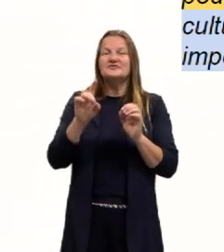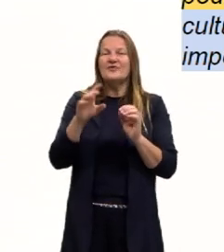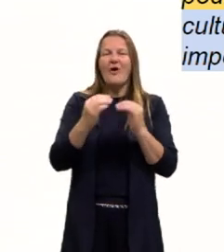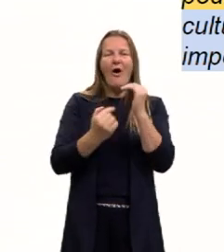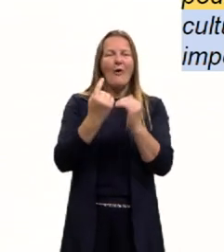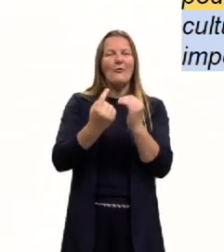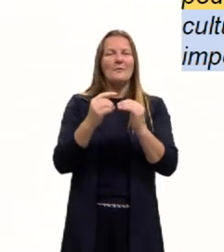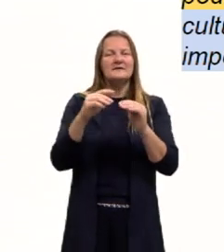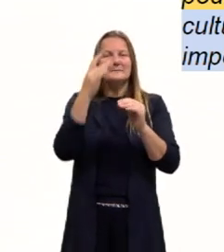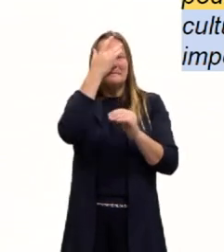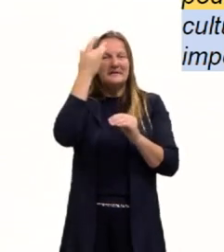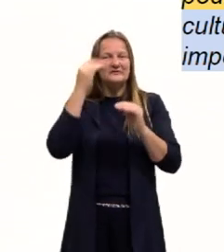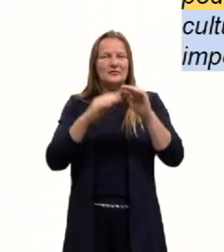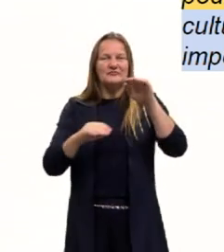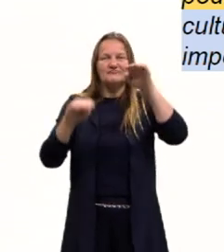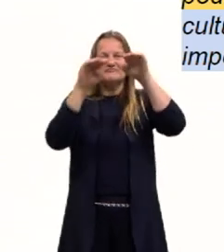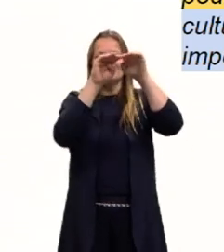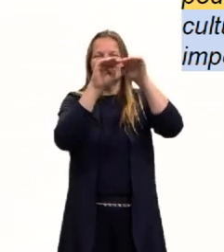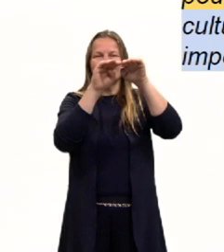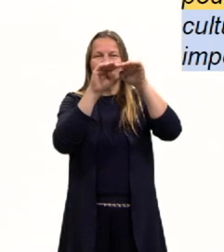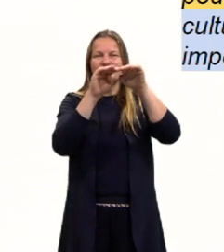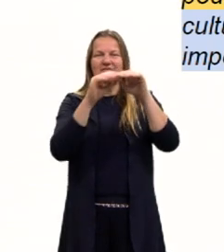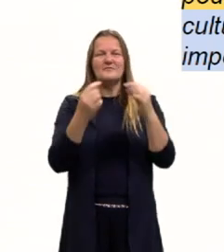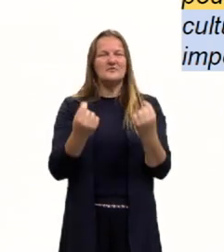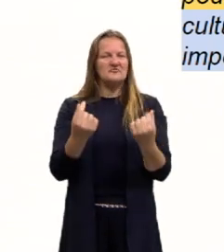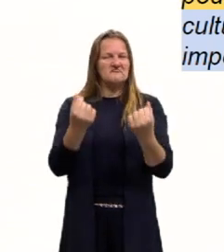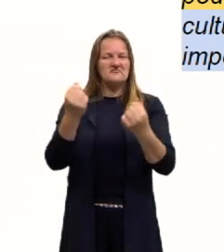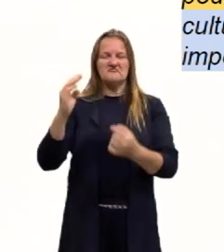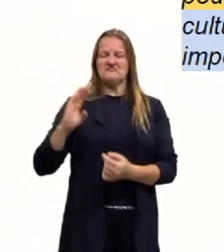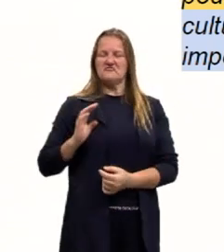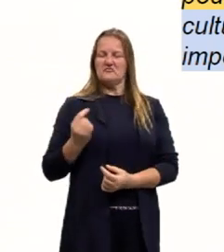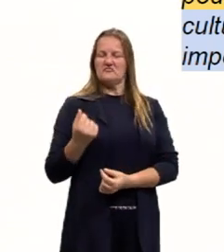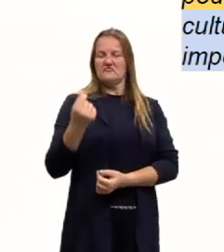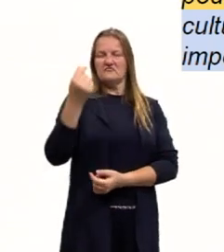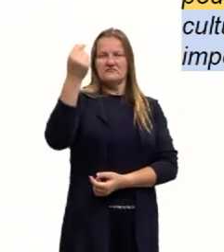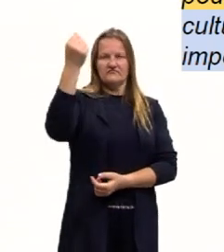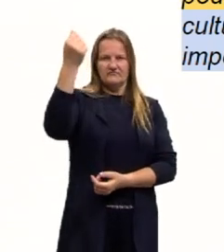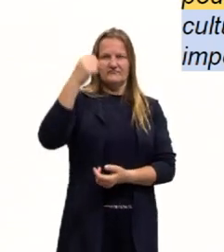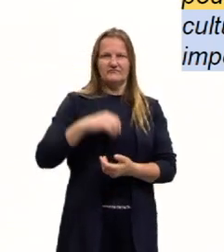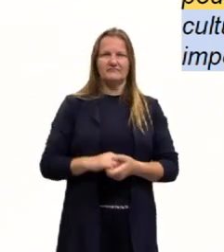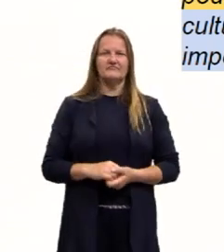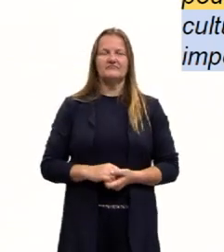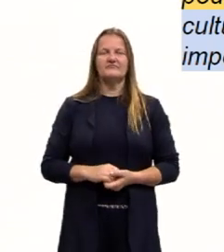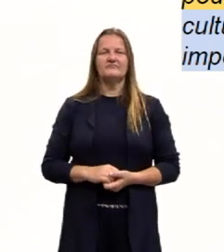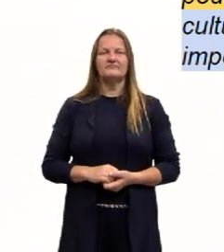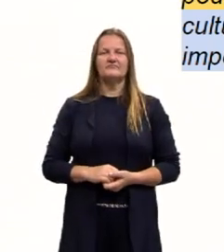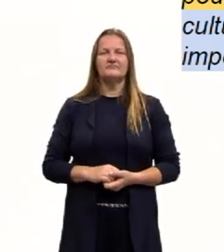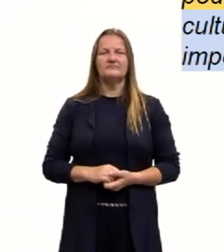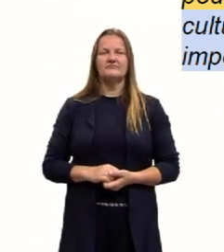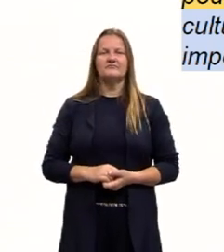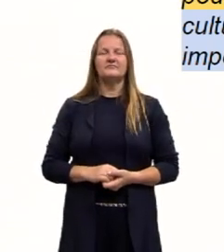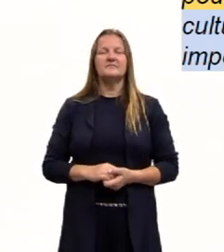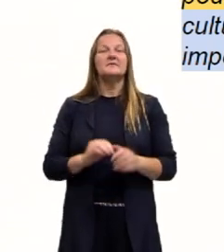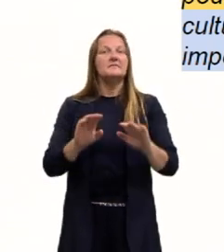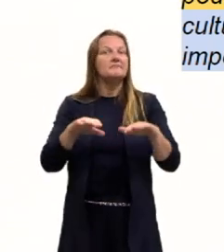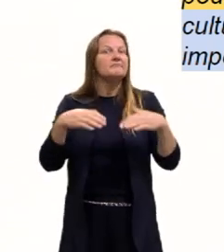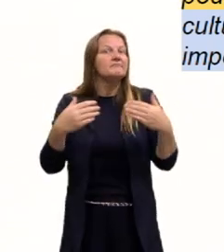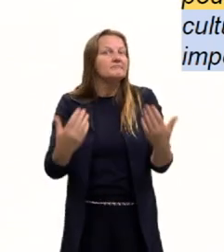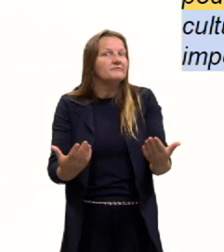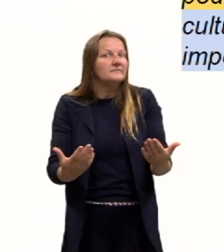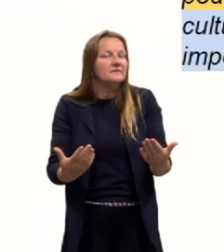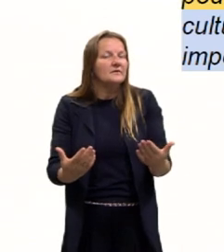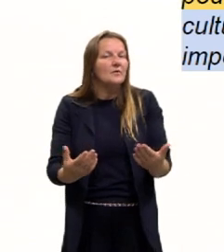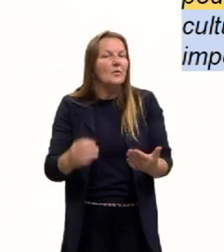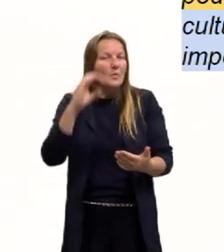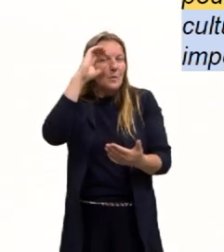concentrada em zonas de alto poder aquisitivo. Então, a nossa